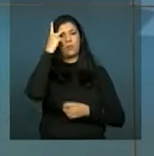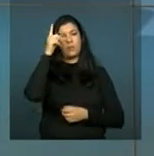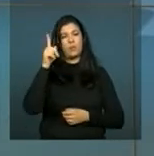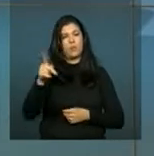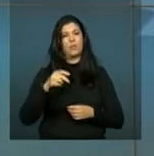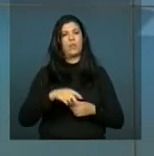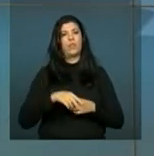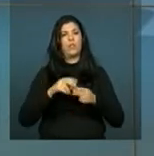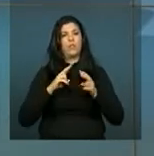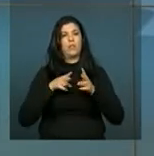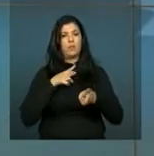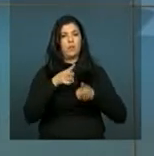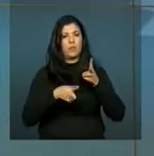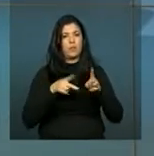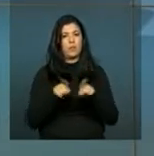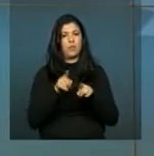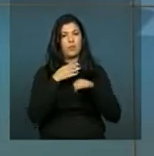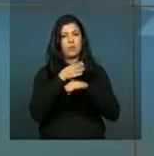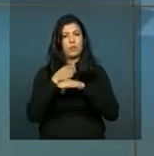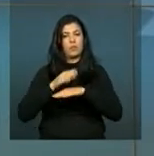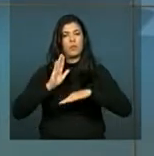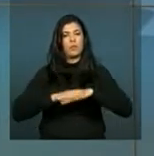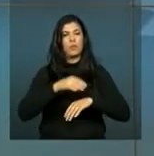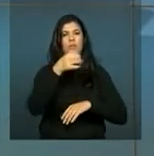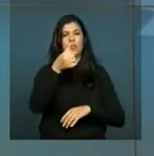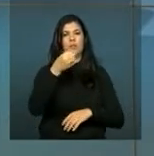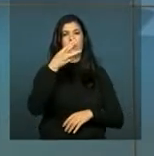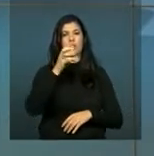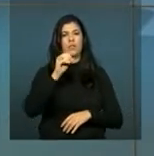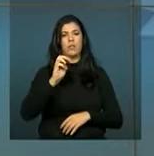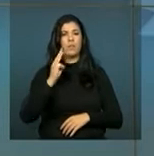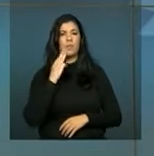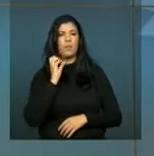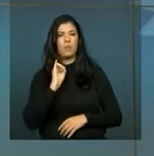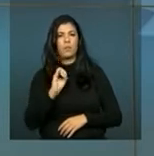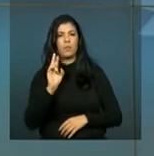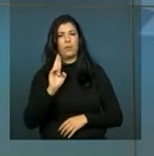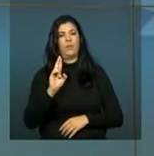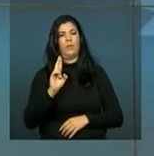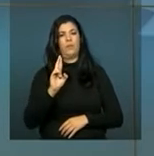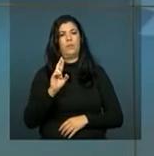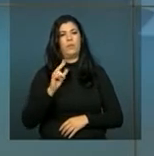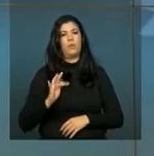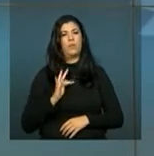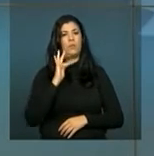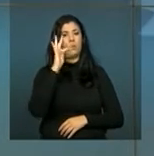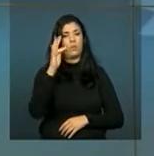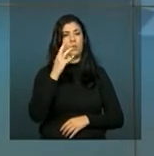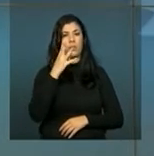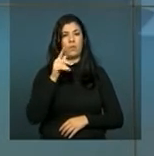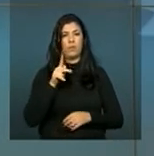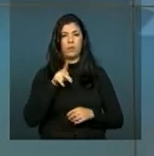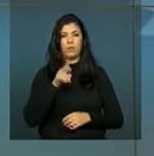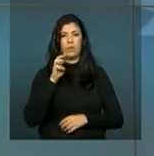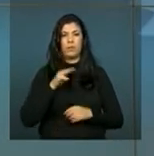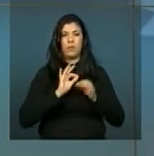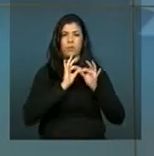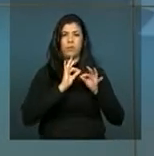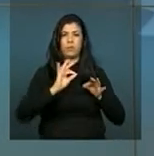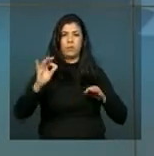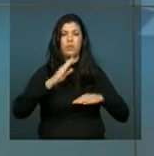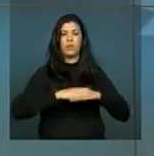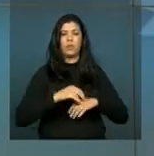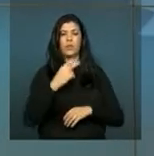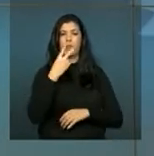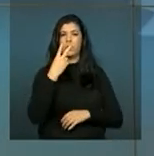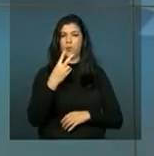metropolitanos investimento previsto de mais de 630 milhões de reais eram 4 km e meio de